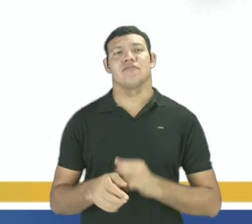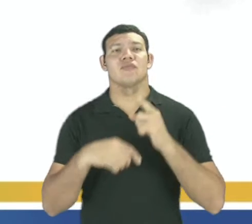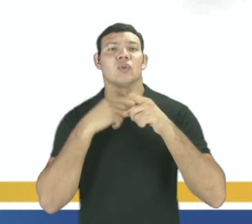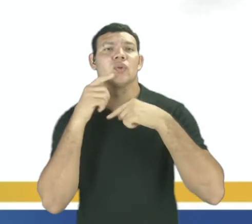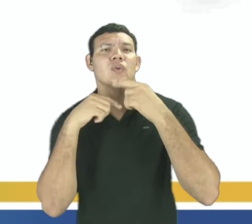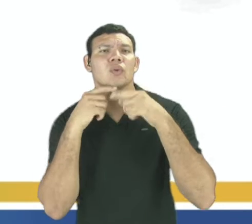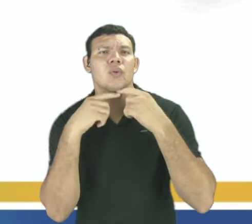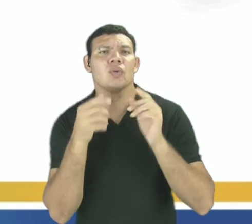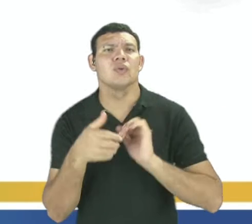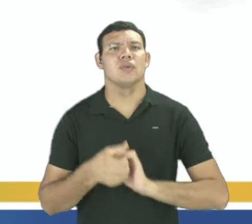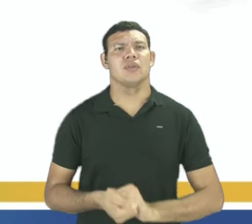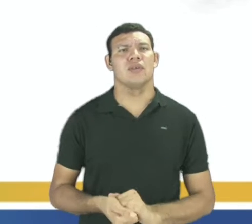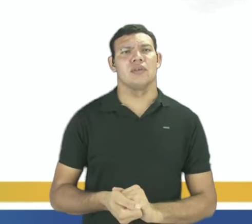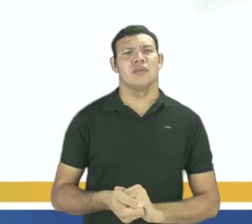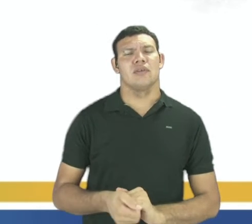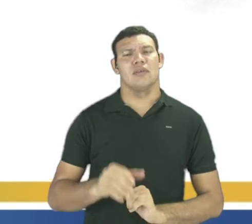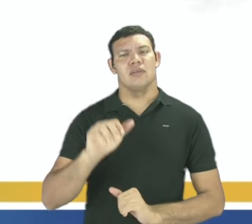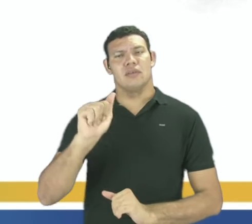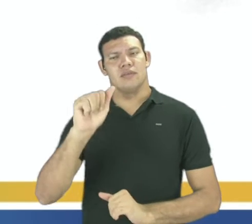dúvida: